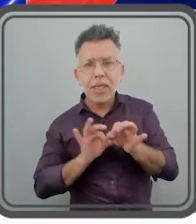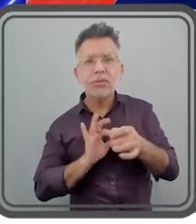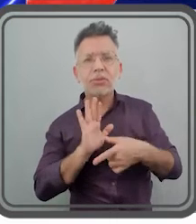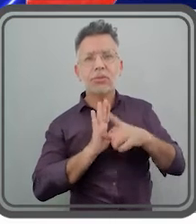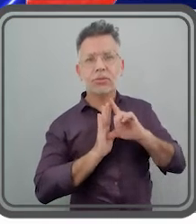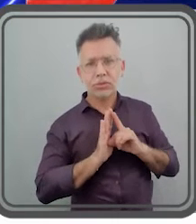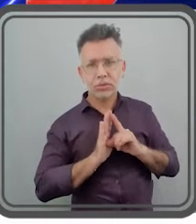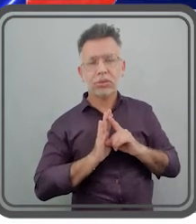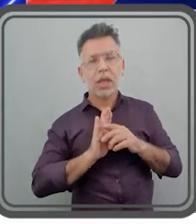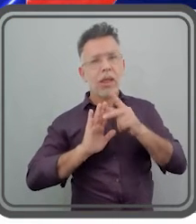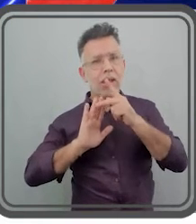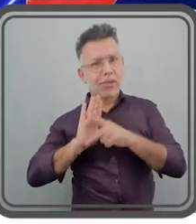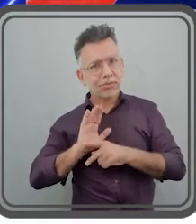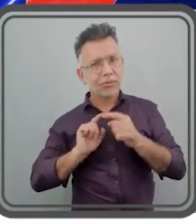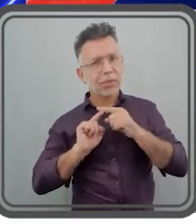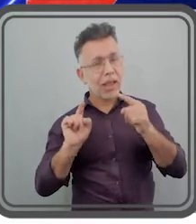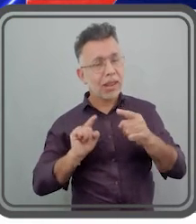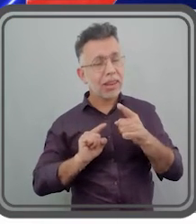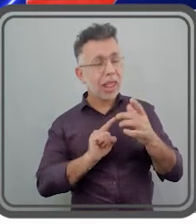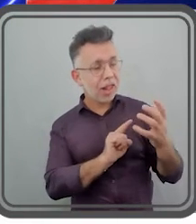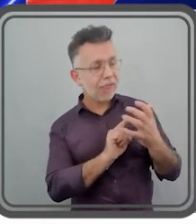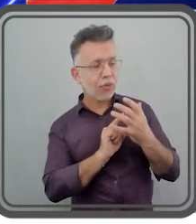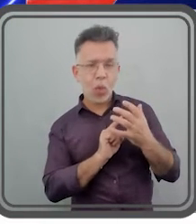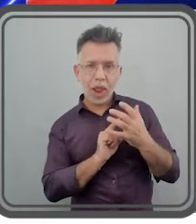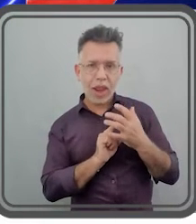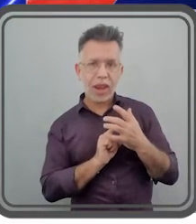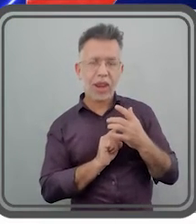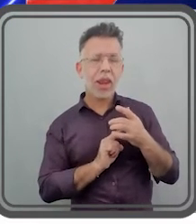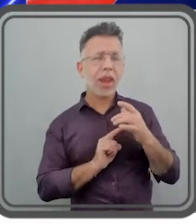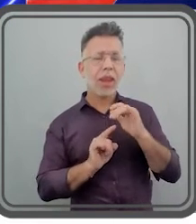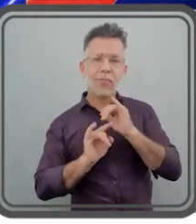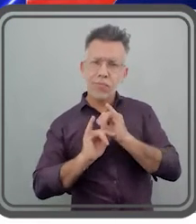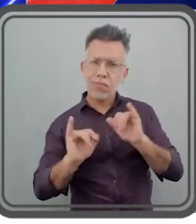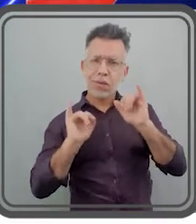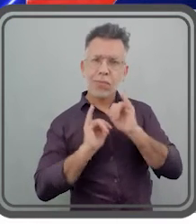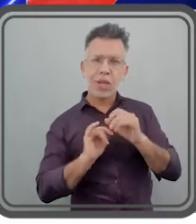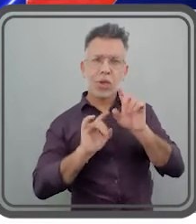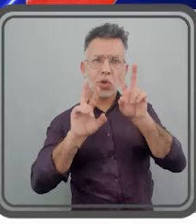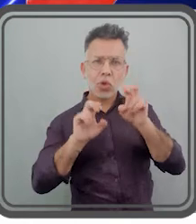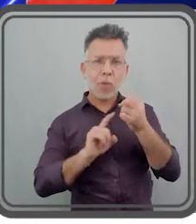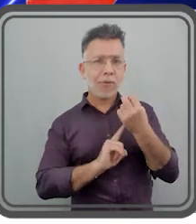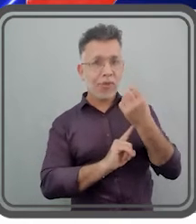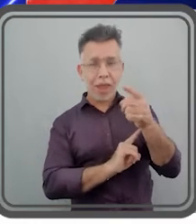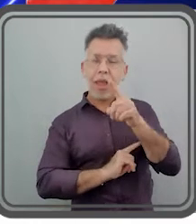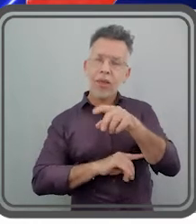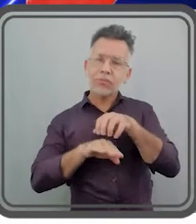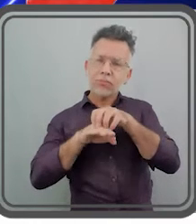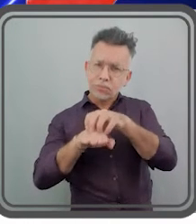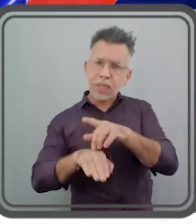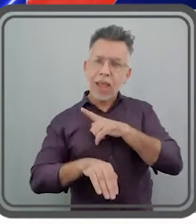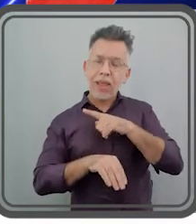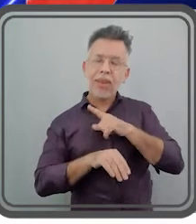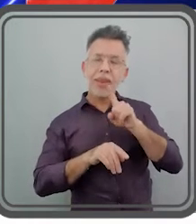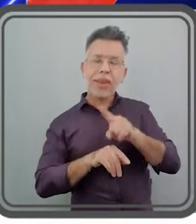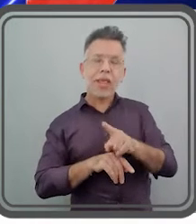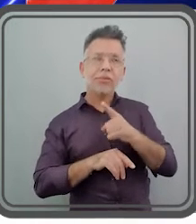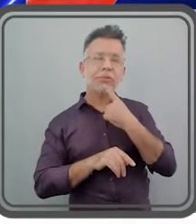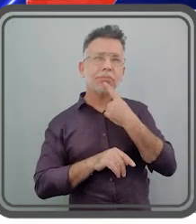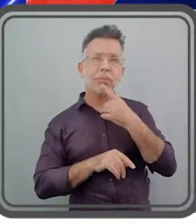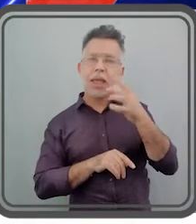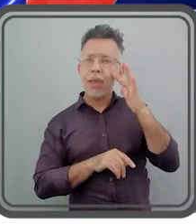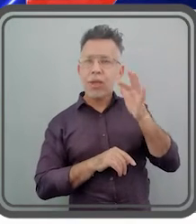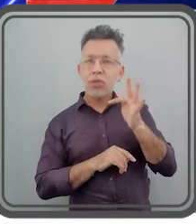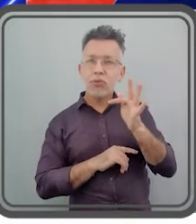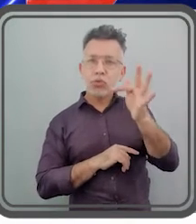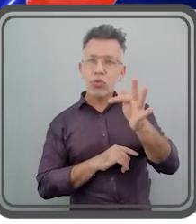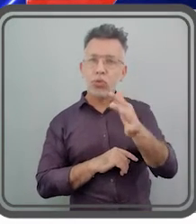Então você já está com esse diferente essas influências divulgar prestadores comentando sobre viagem é o que a gente acaba tendo como imagina